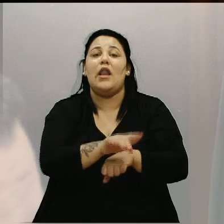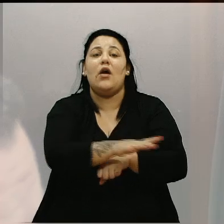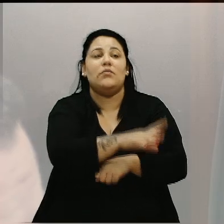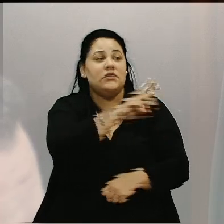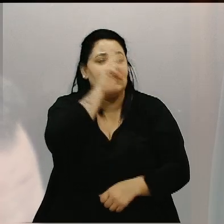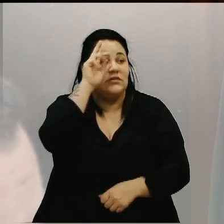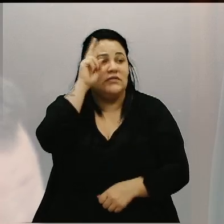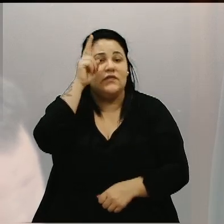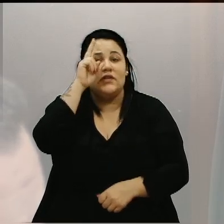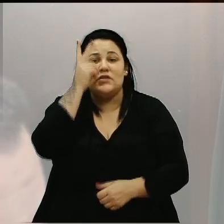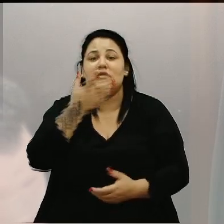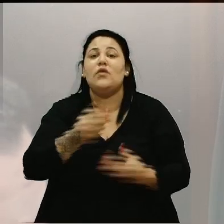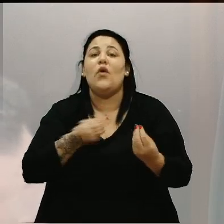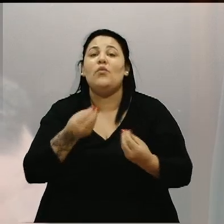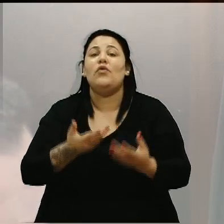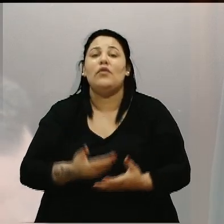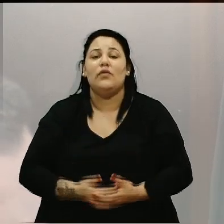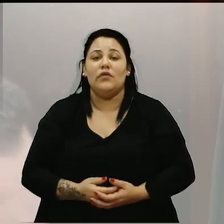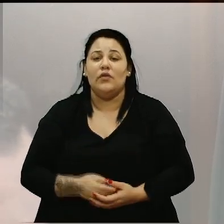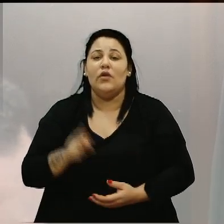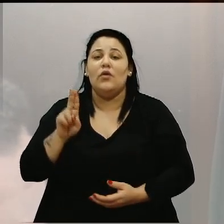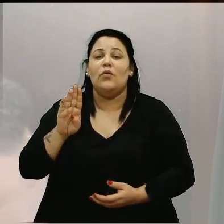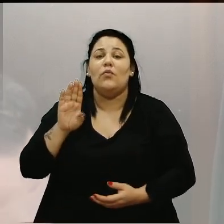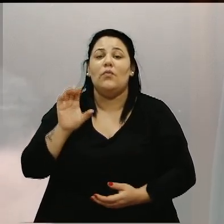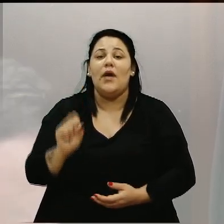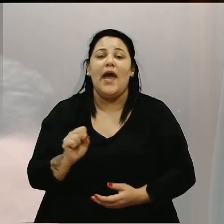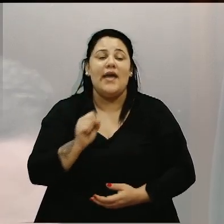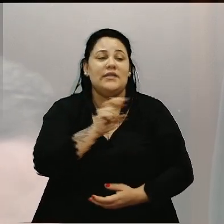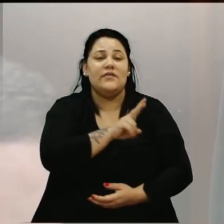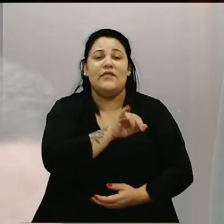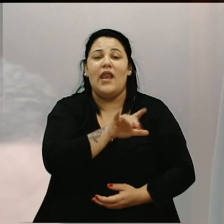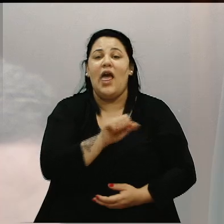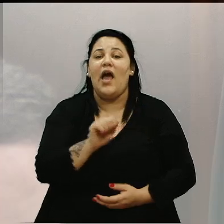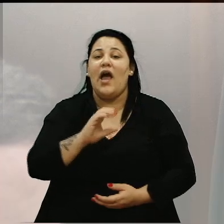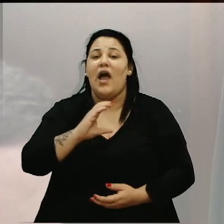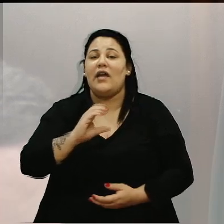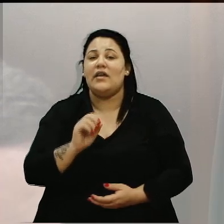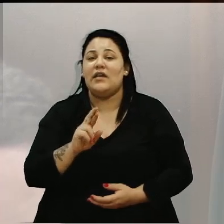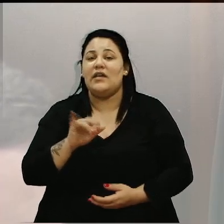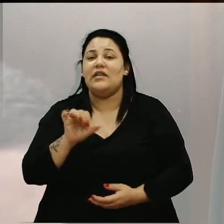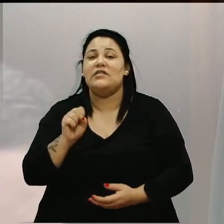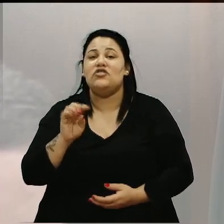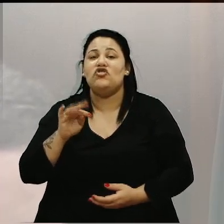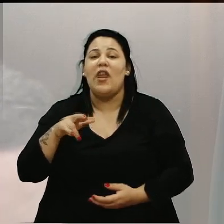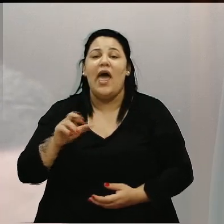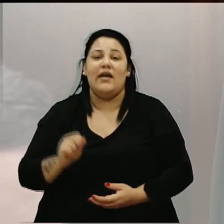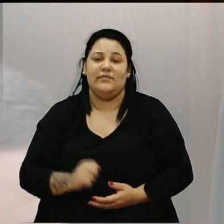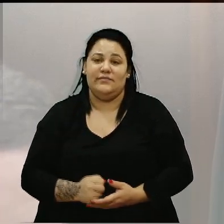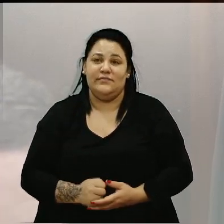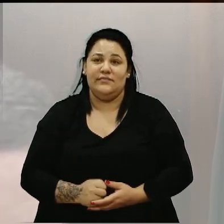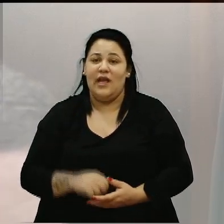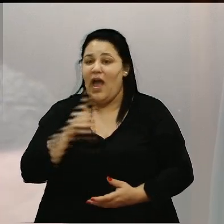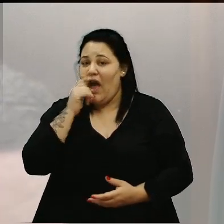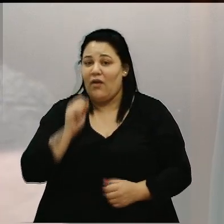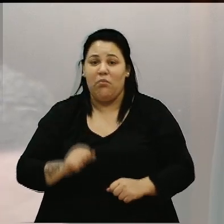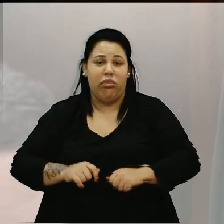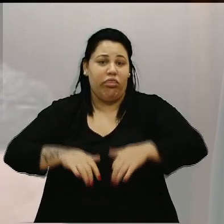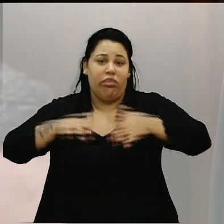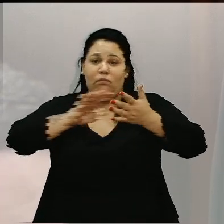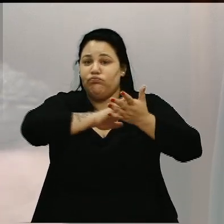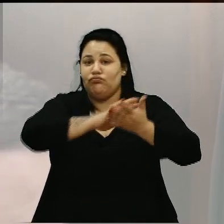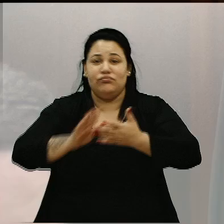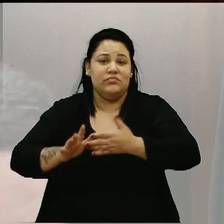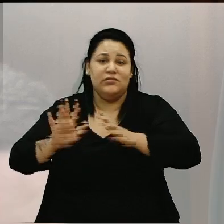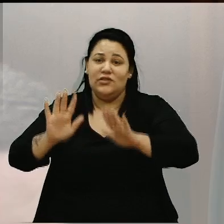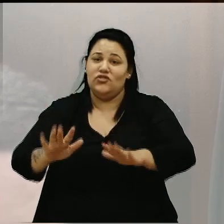Delacino? Como é que está a UBS lá de Vila Cristina? A Vila Cristina, a água levou e fica por